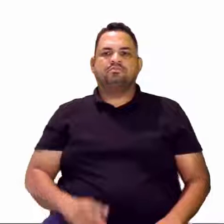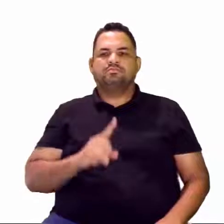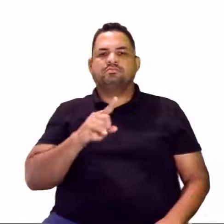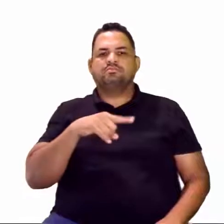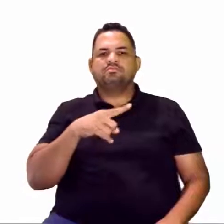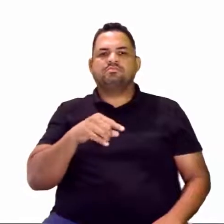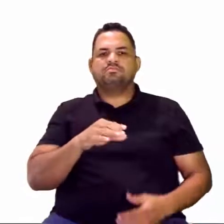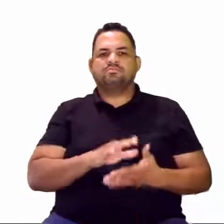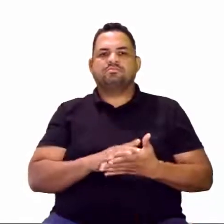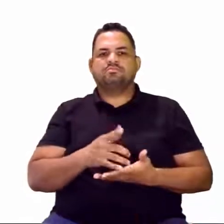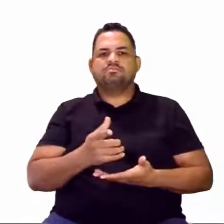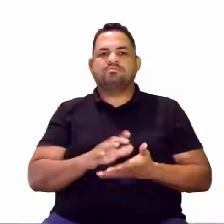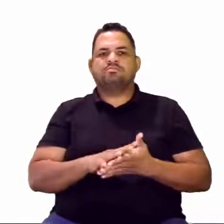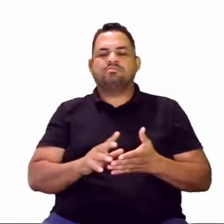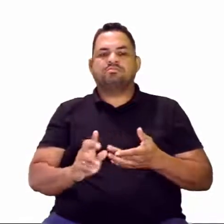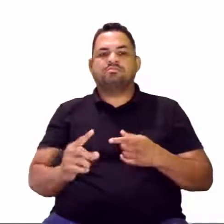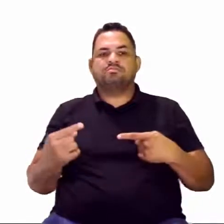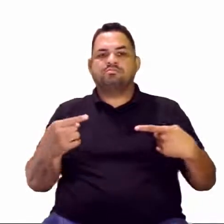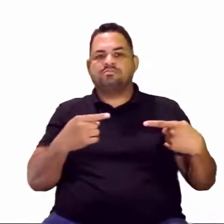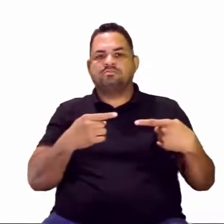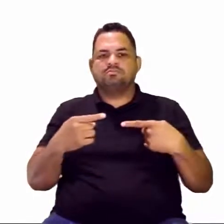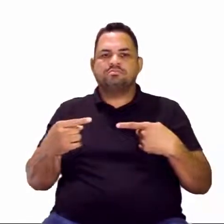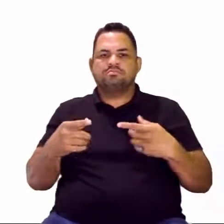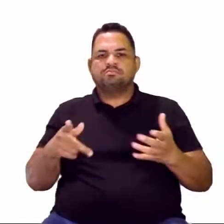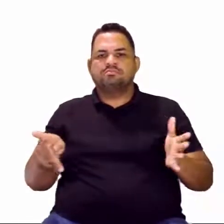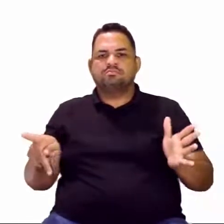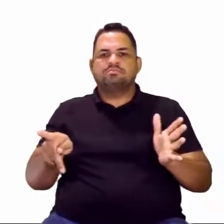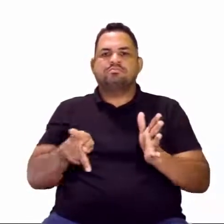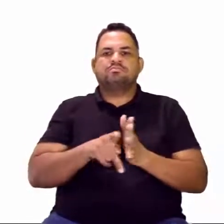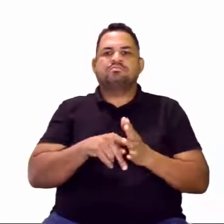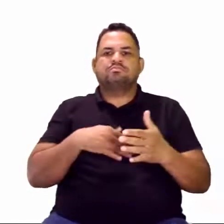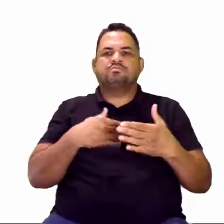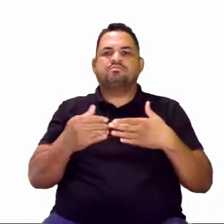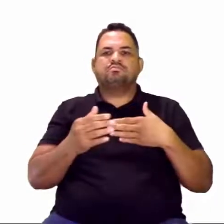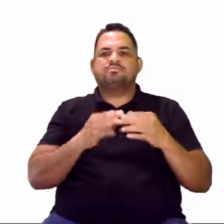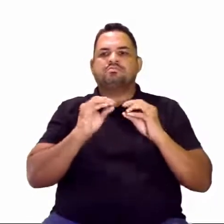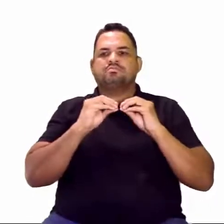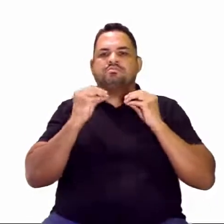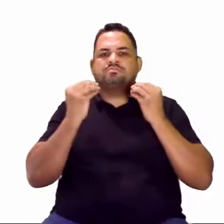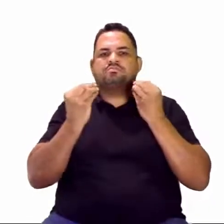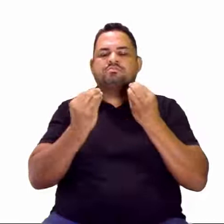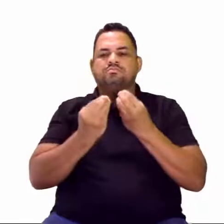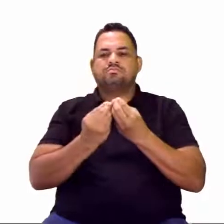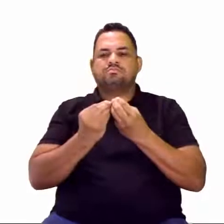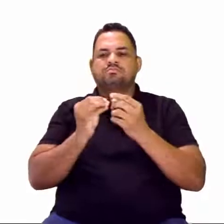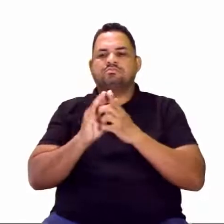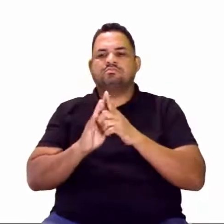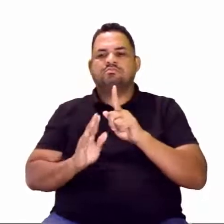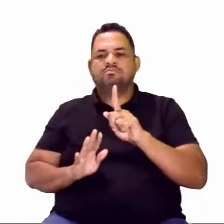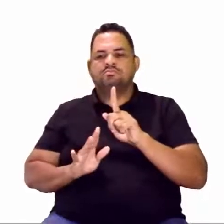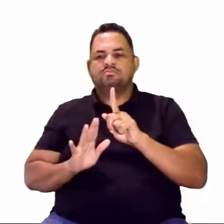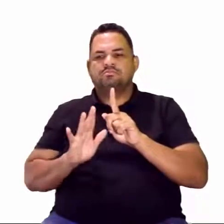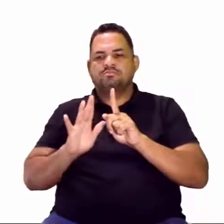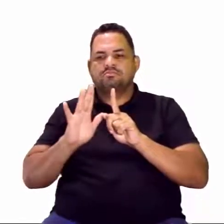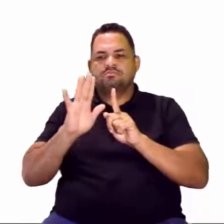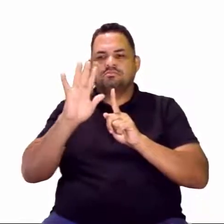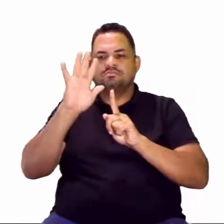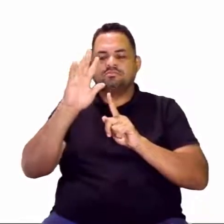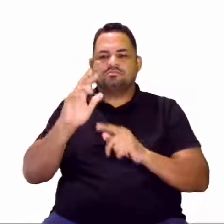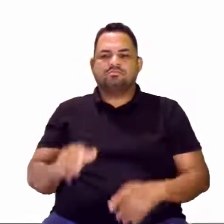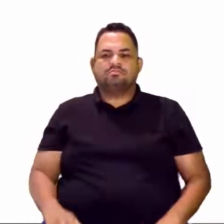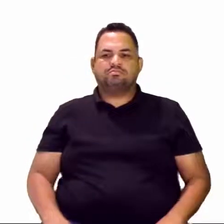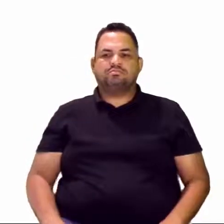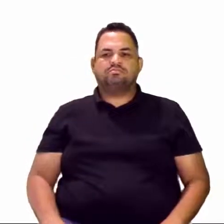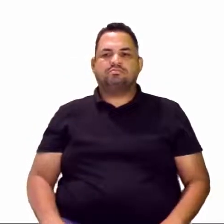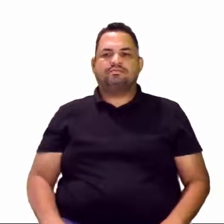assinale aquela que corresponde a uma propriedade de qualquer substância que esteja no estado gasoso,